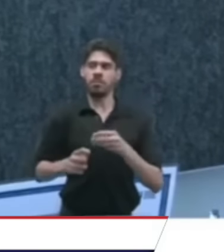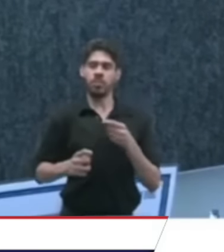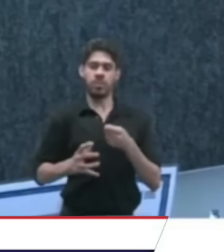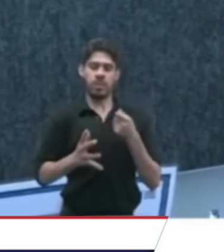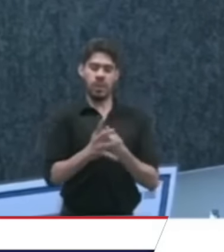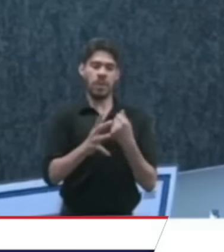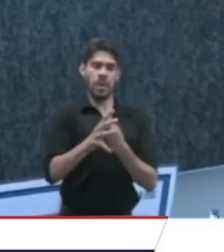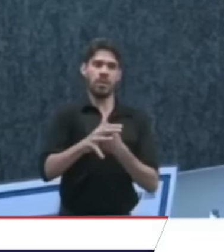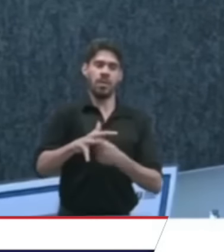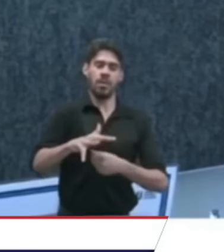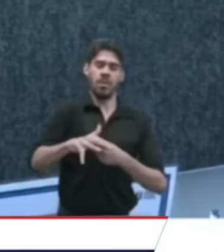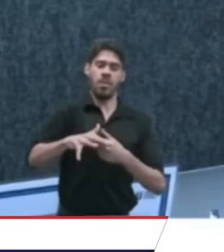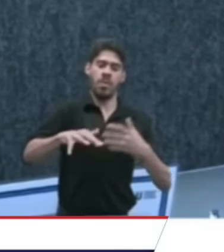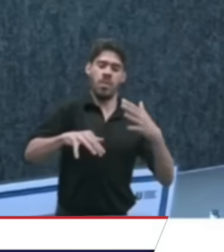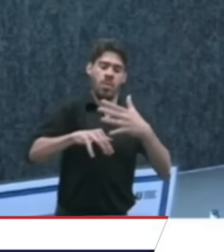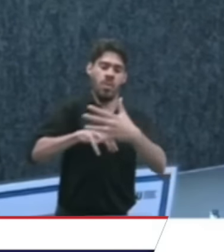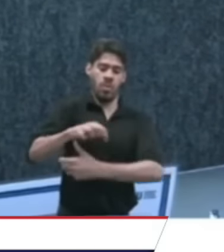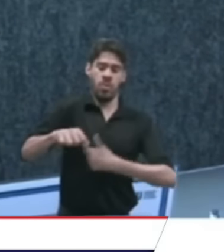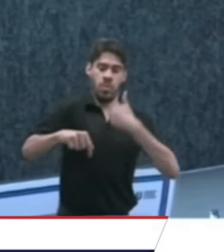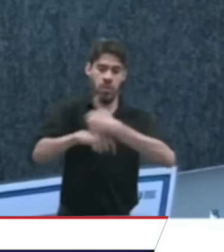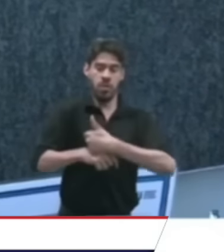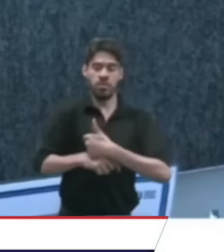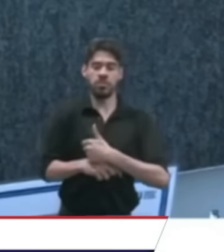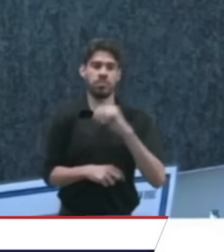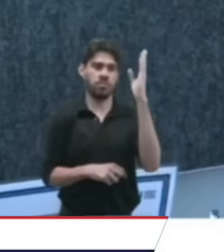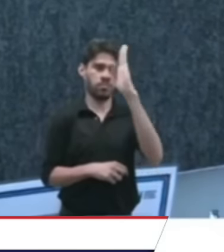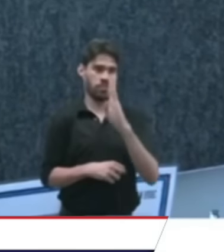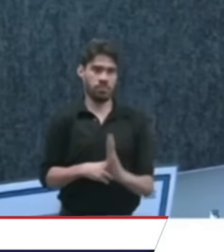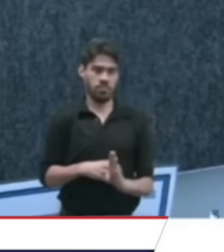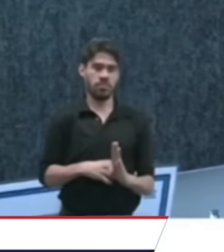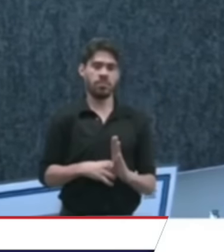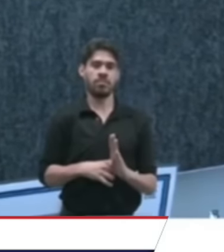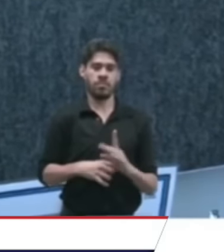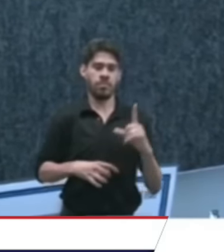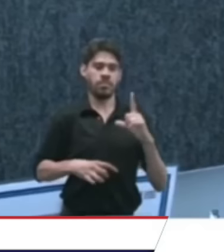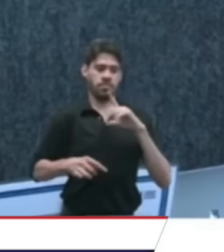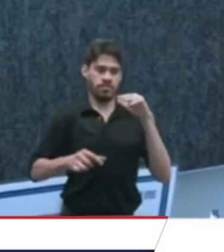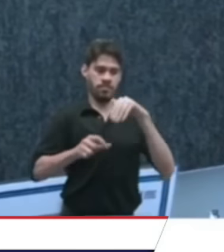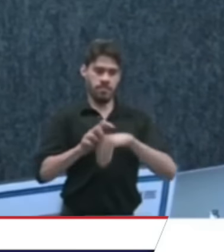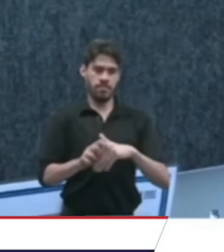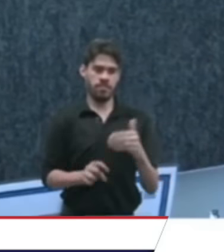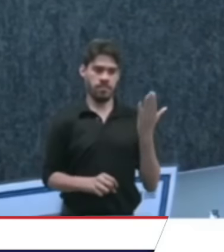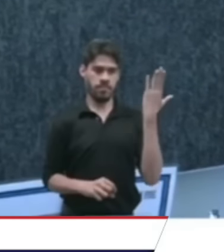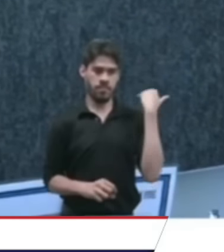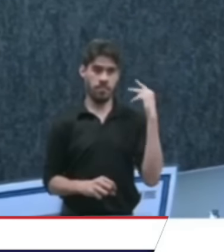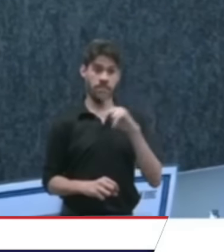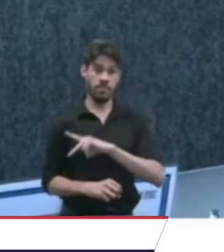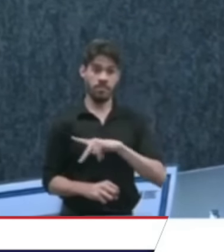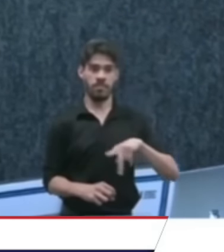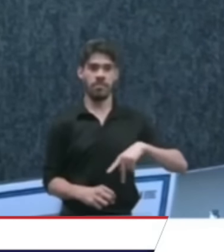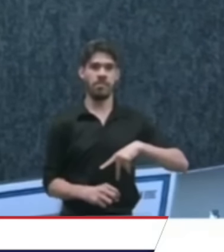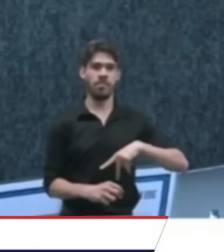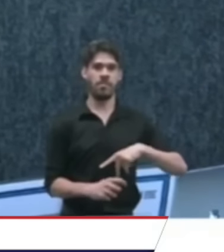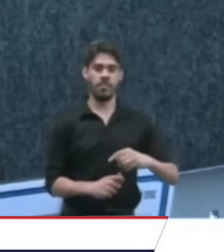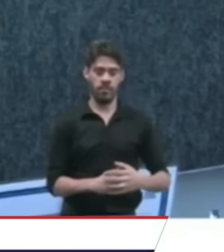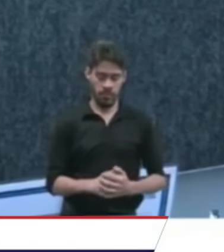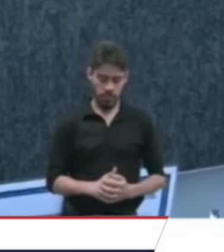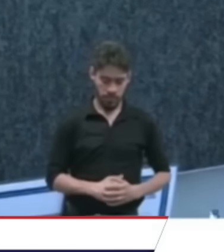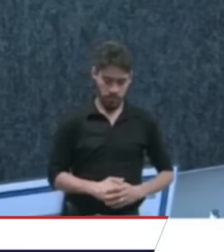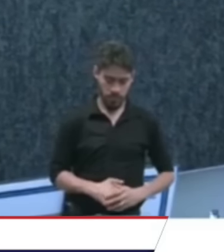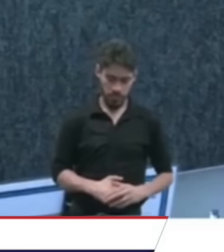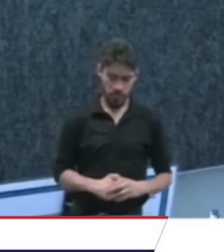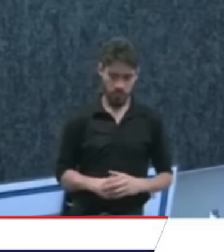de golpe que teria ocorrido no Brasil após as últimas eleições presidenciais as